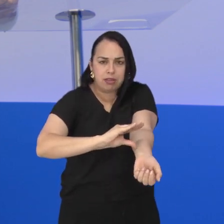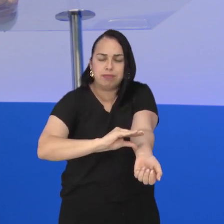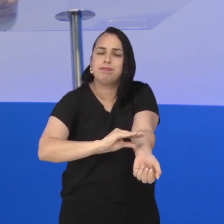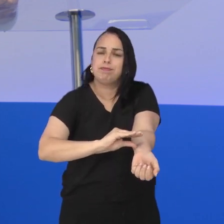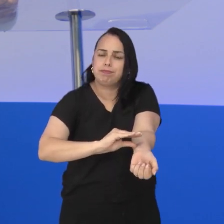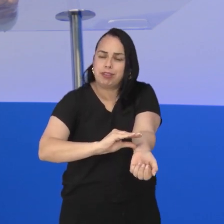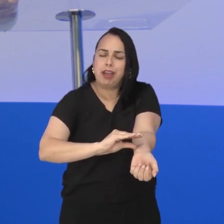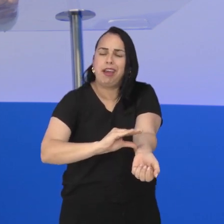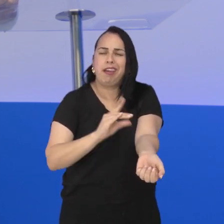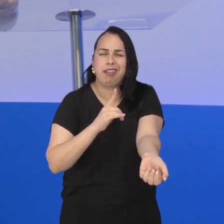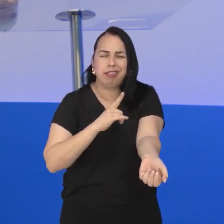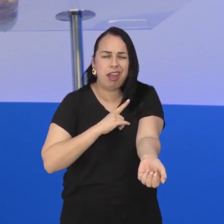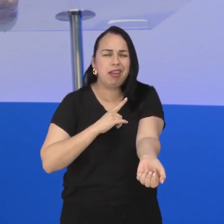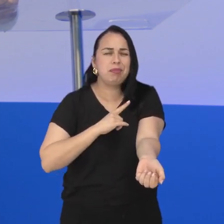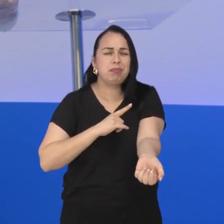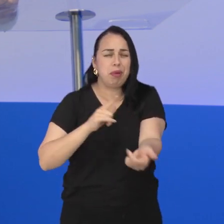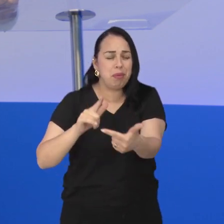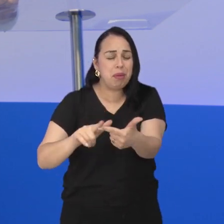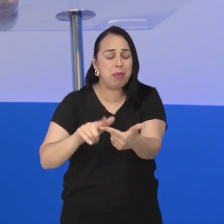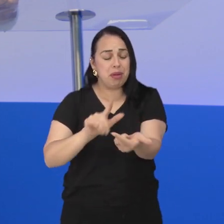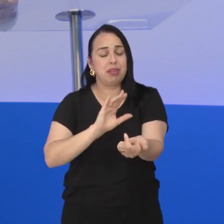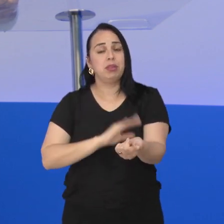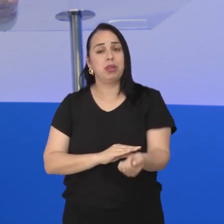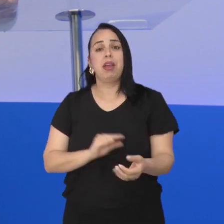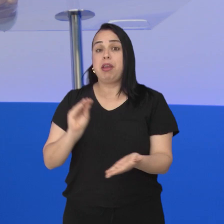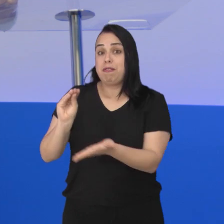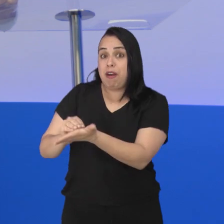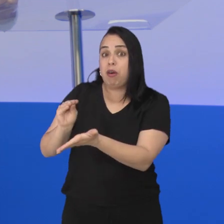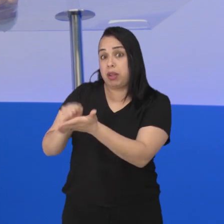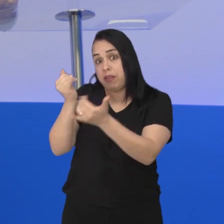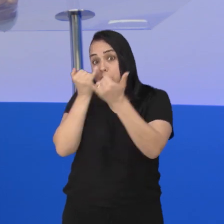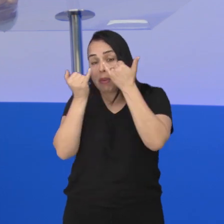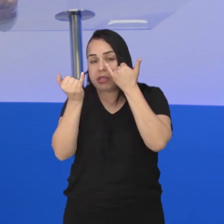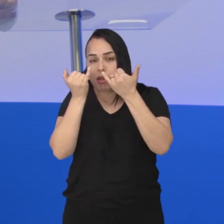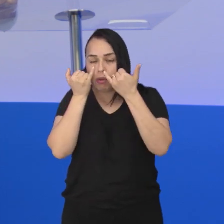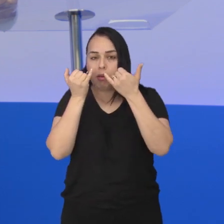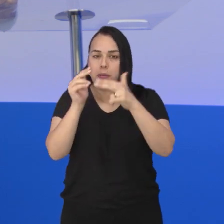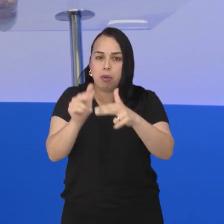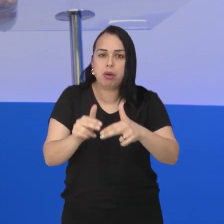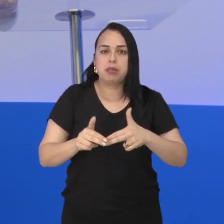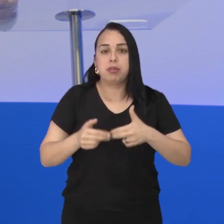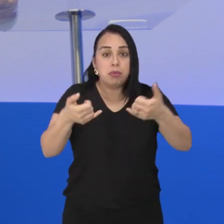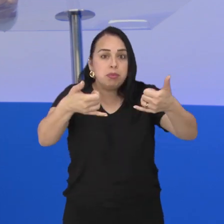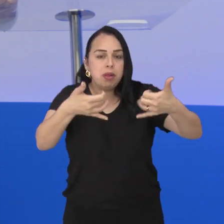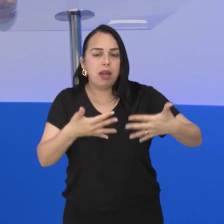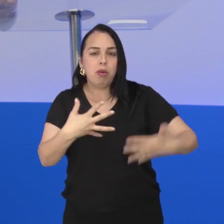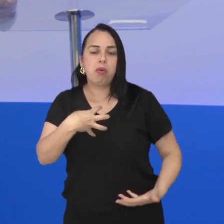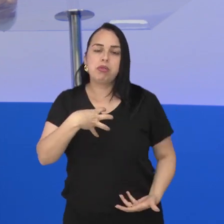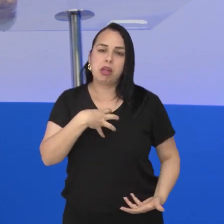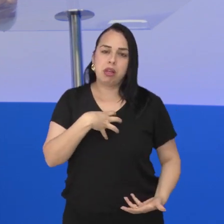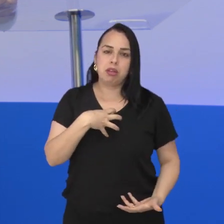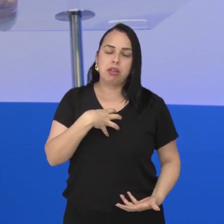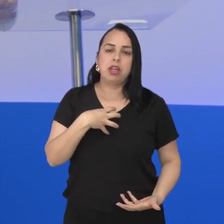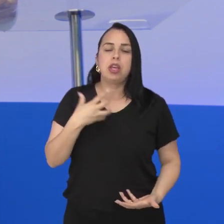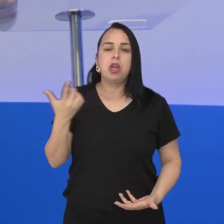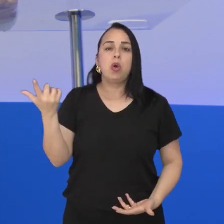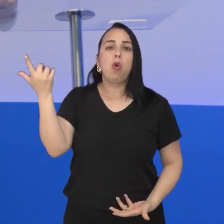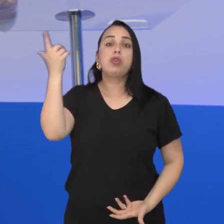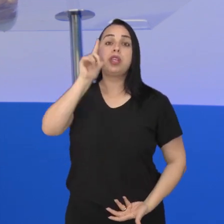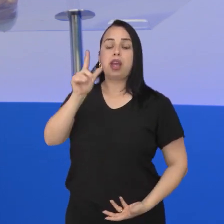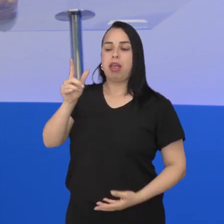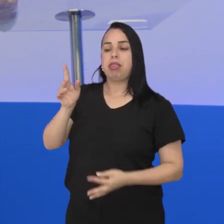séria e que enfrenta vários desafios, um deles a desinformação. Vamos falar sobre os sintomas e